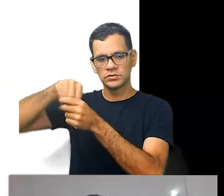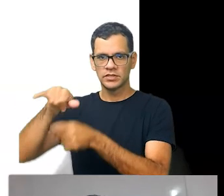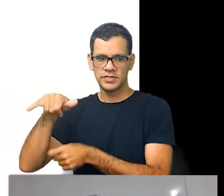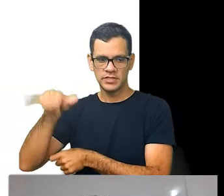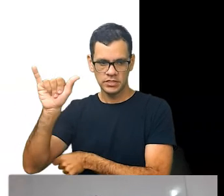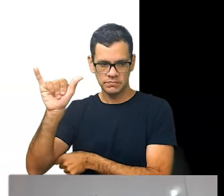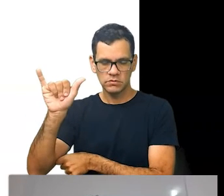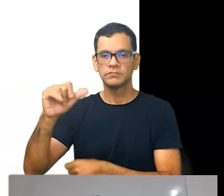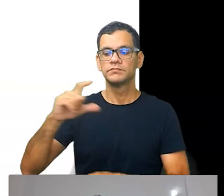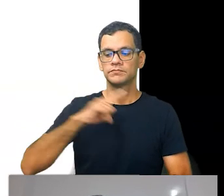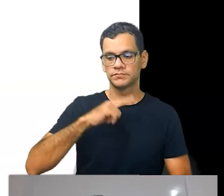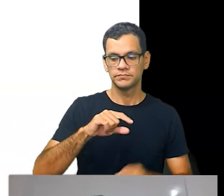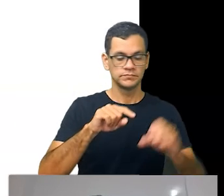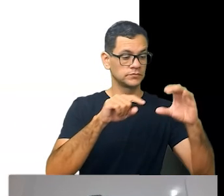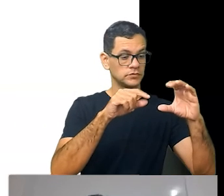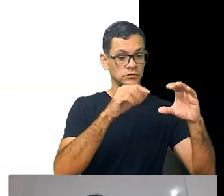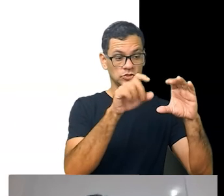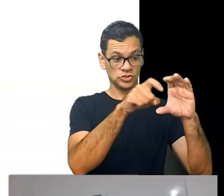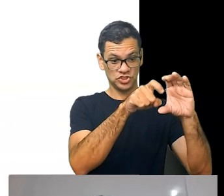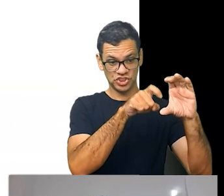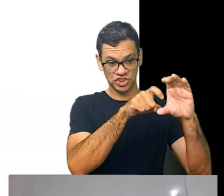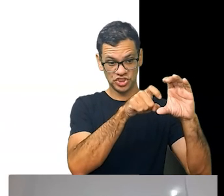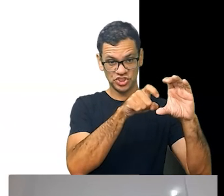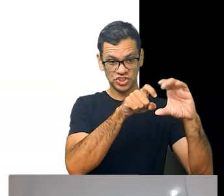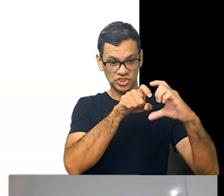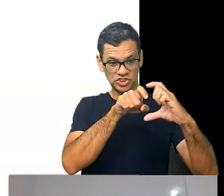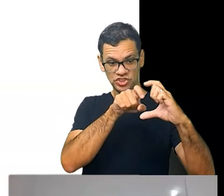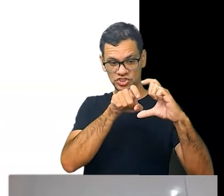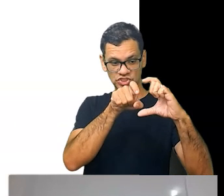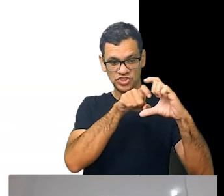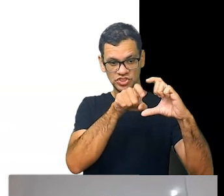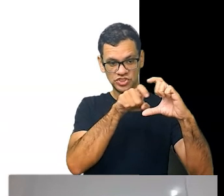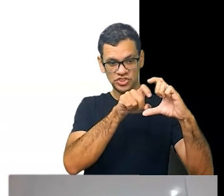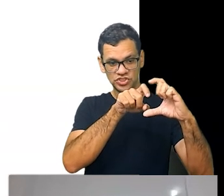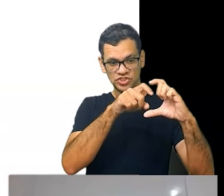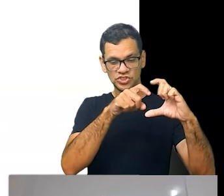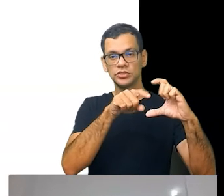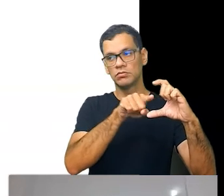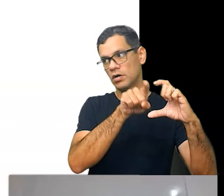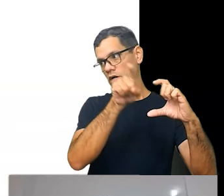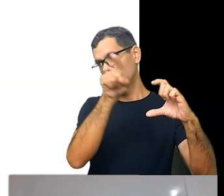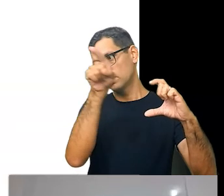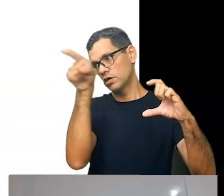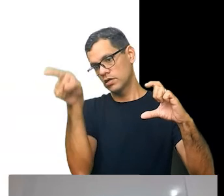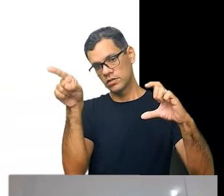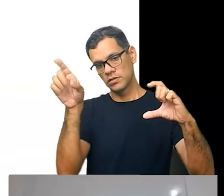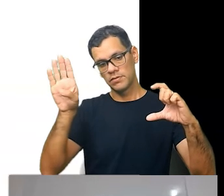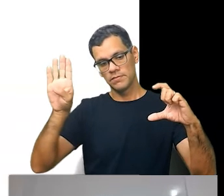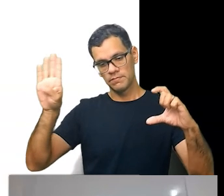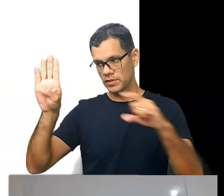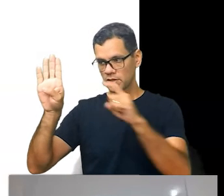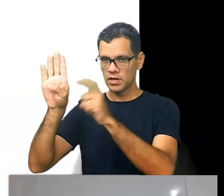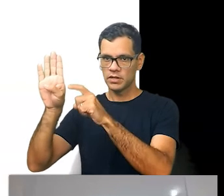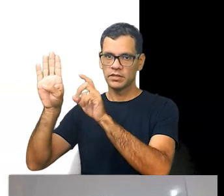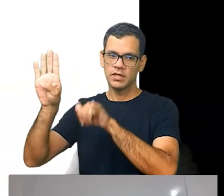essa função, esse f de x, é chamado de y. Então, quer dizer, vai sair uma flechinha do elemento